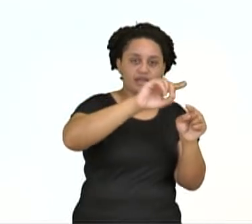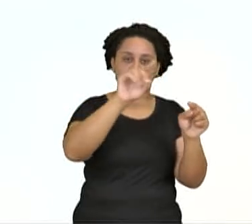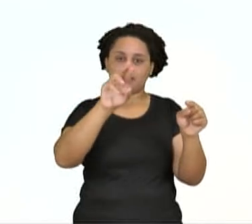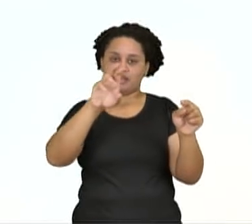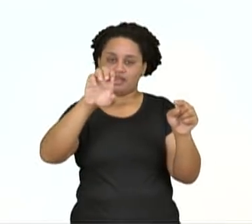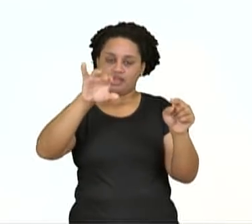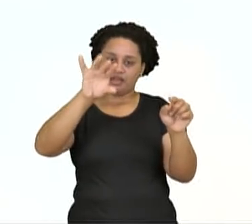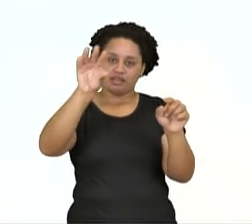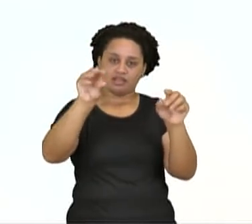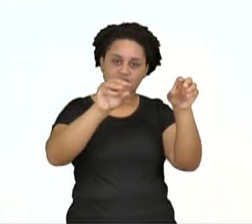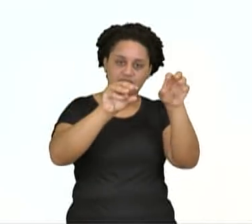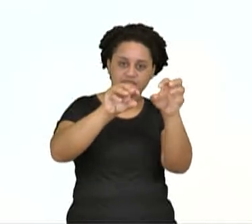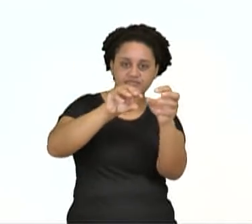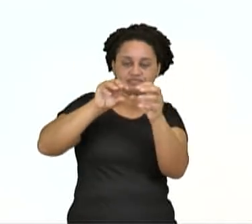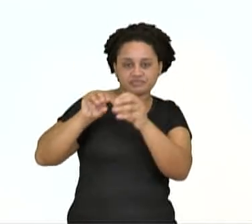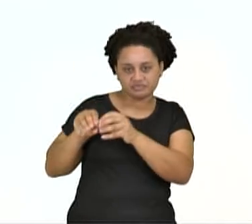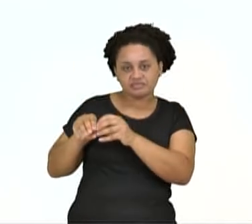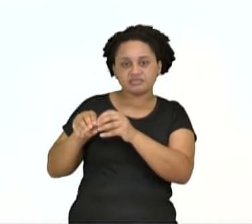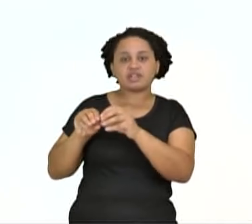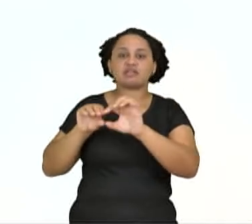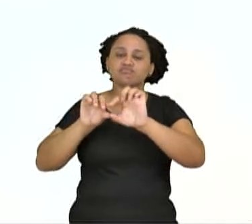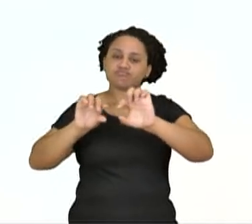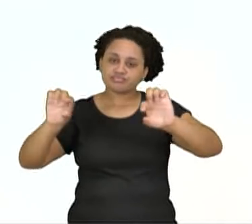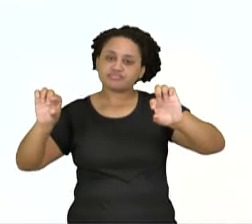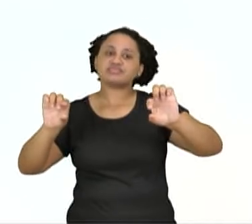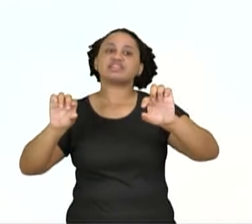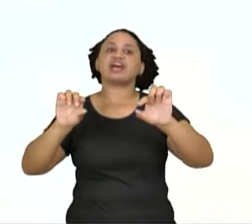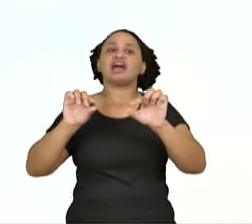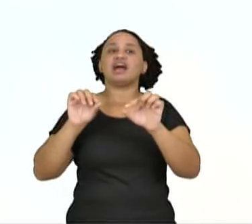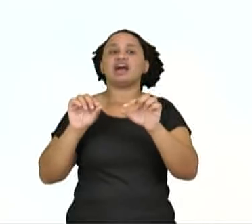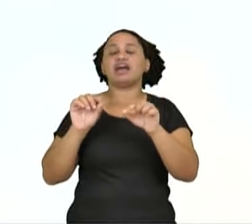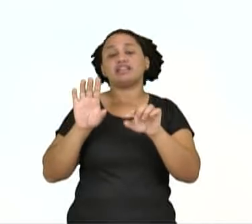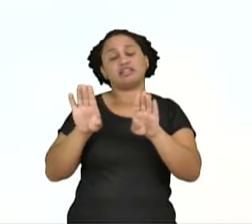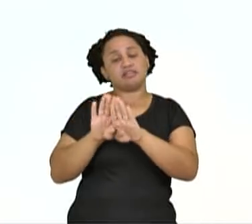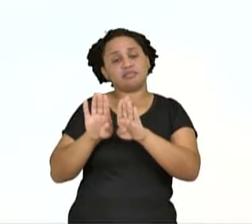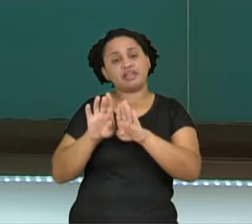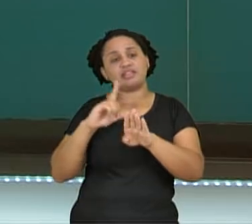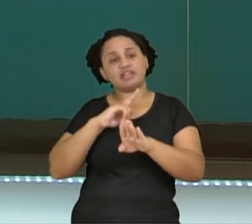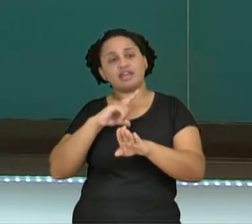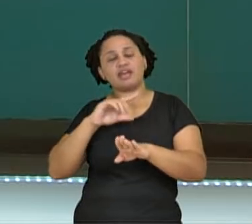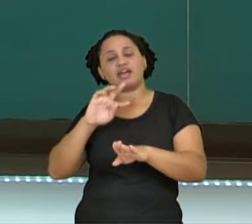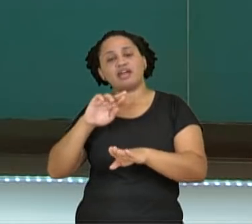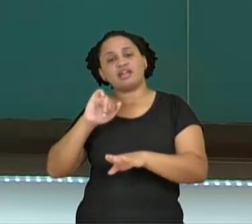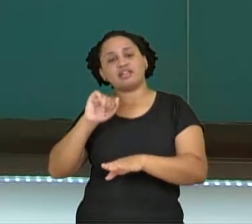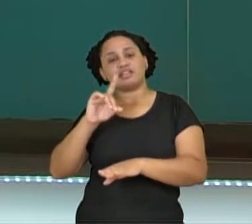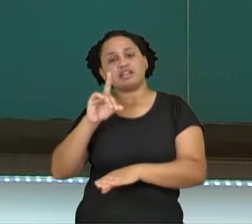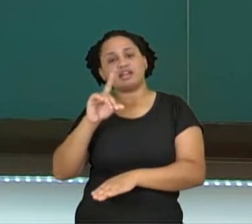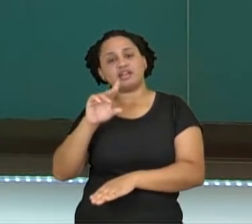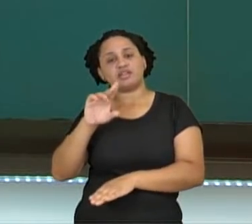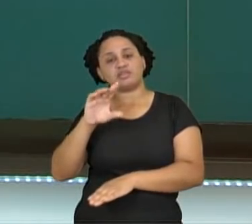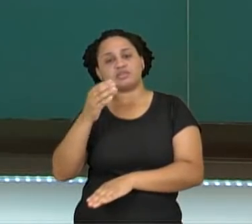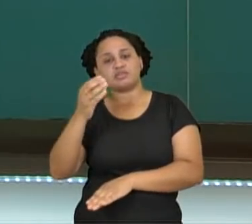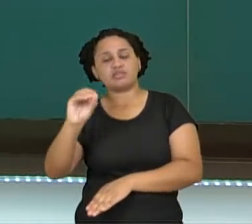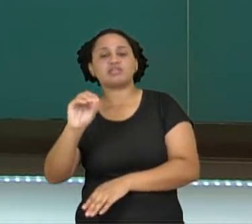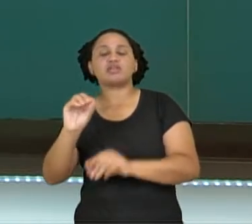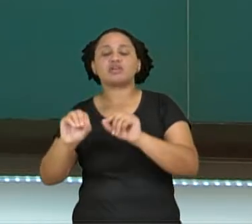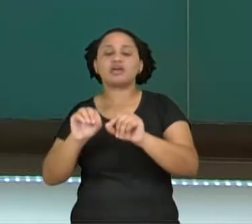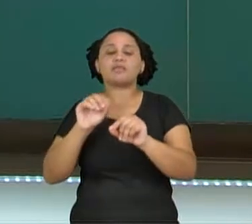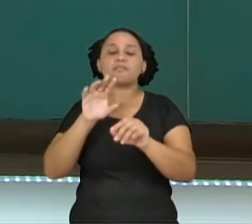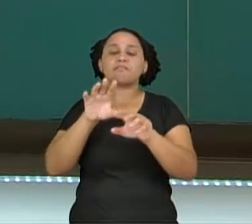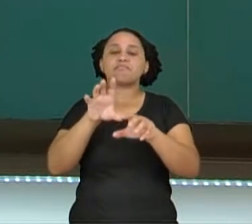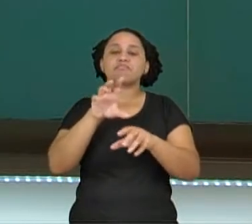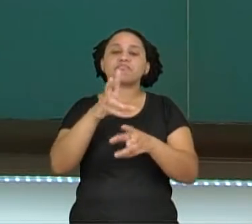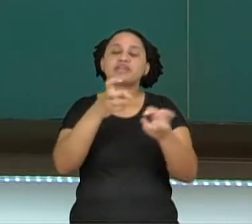ser o mensageiro, pode ser o tradutor ou o ribossômico. E ainda a tradução, né? A tradução é então a leitura dessa mensagem do